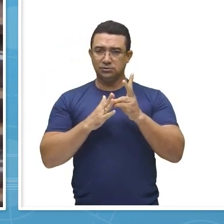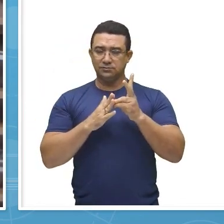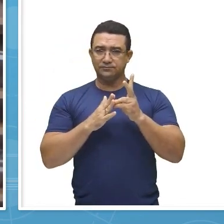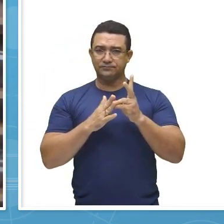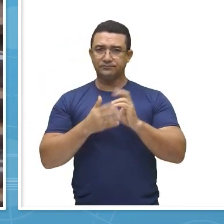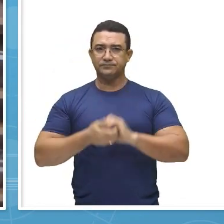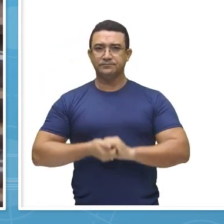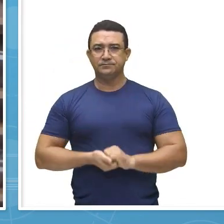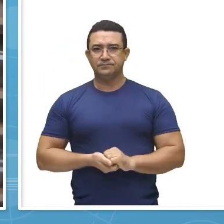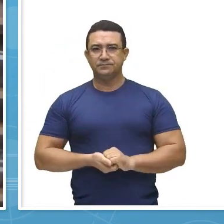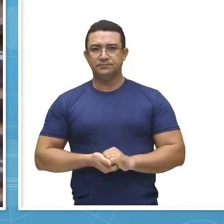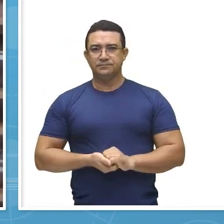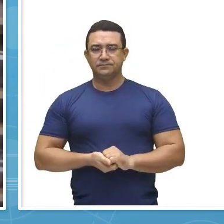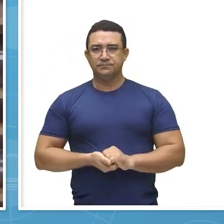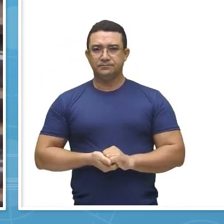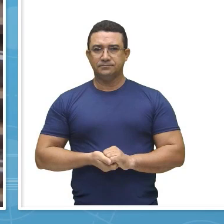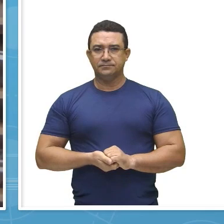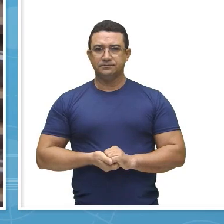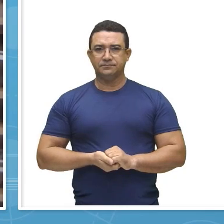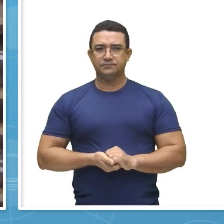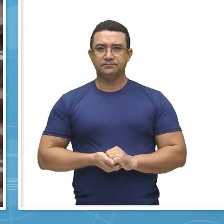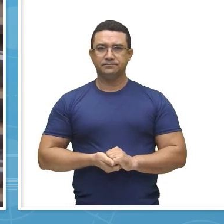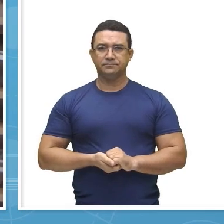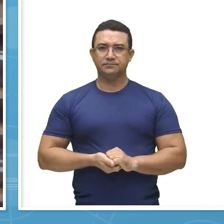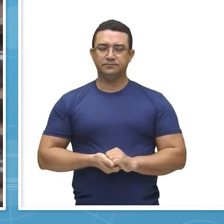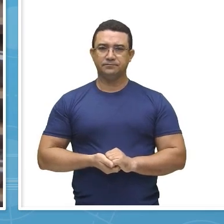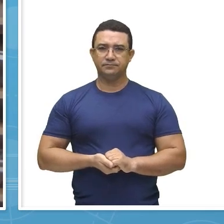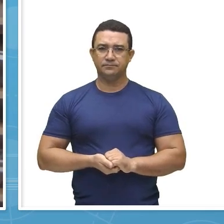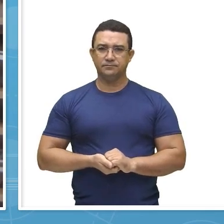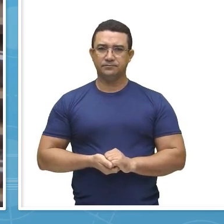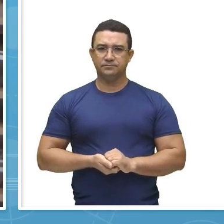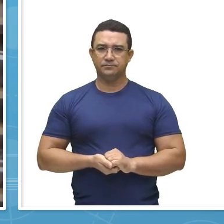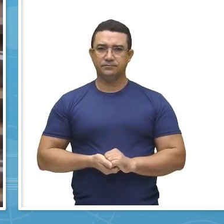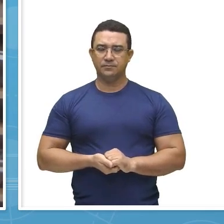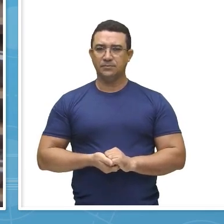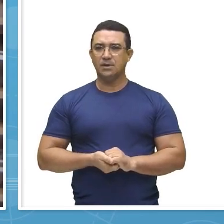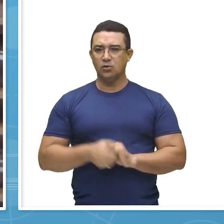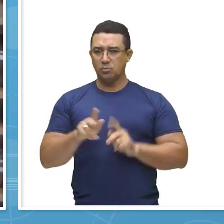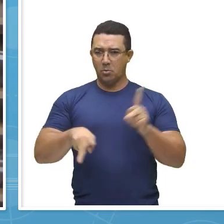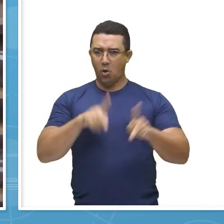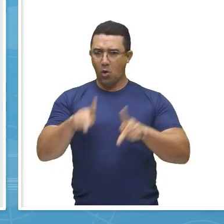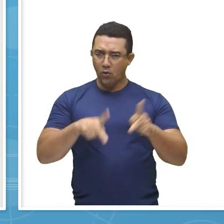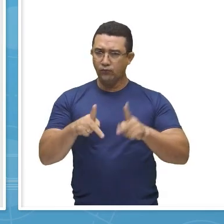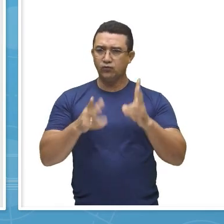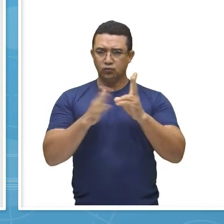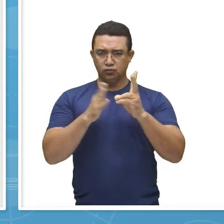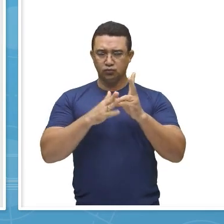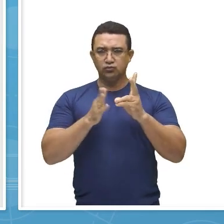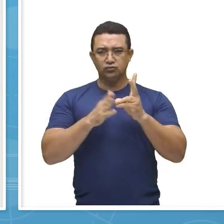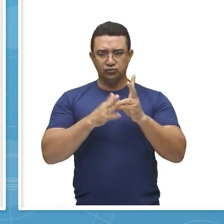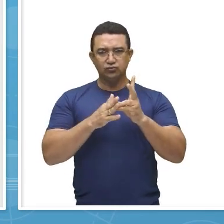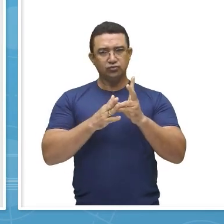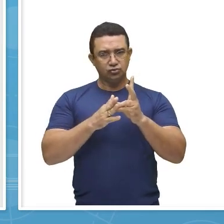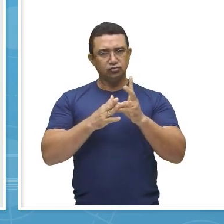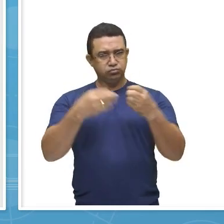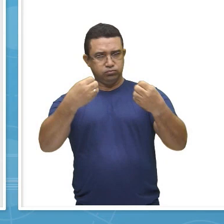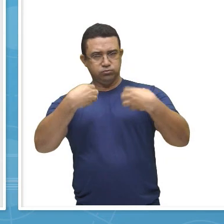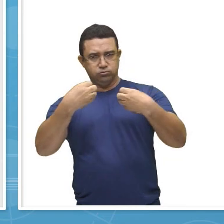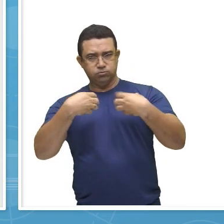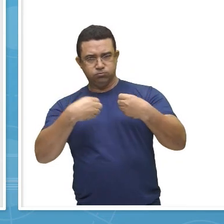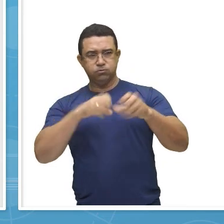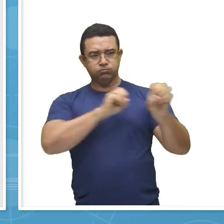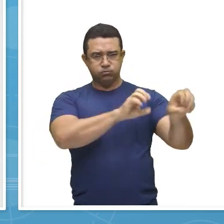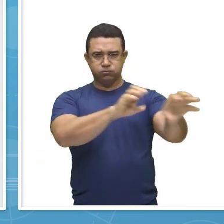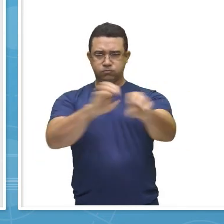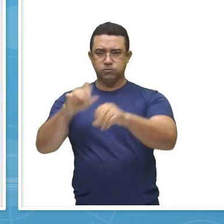colocado ali através das culturas indígenas, dos povos indígenas. Não que não existisse nos outros,